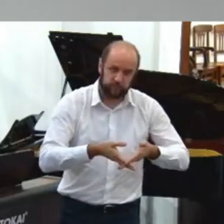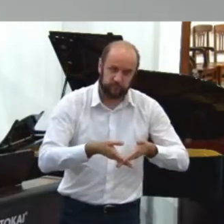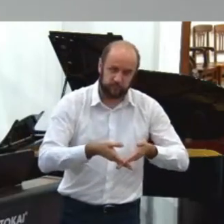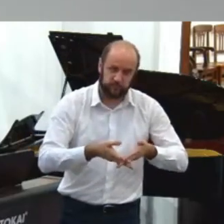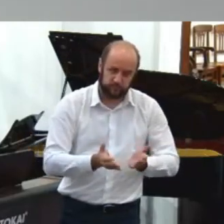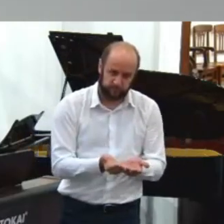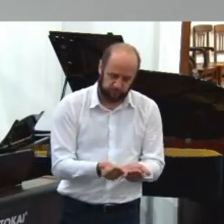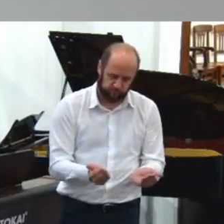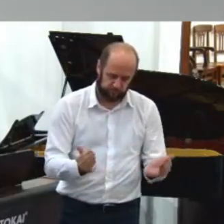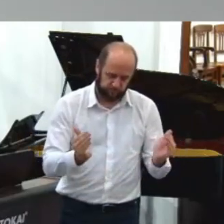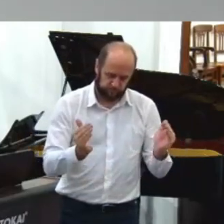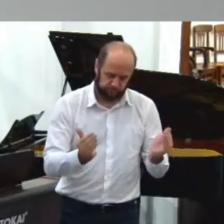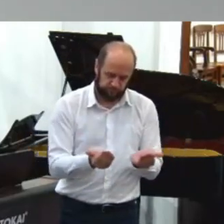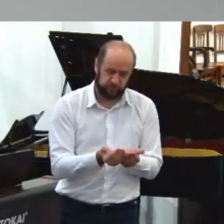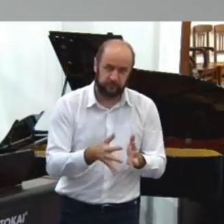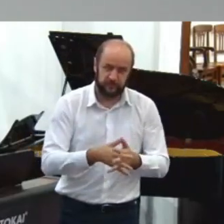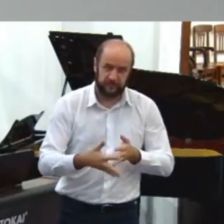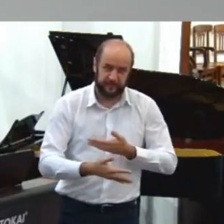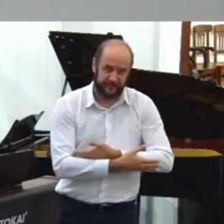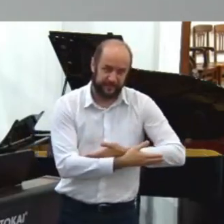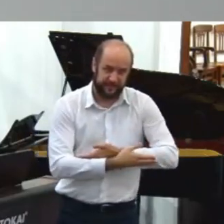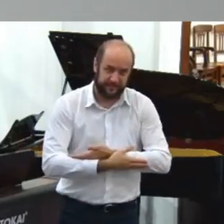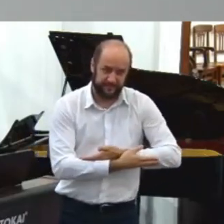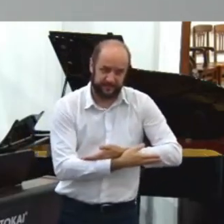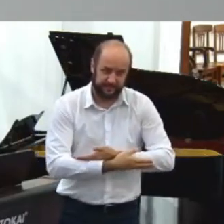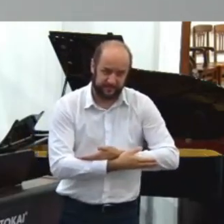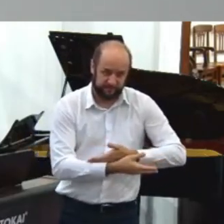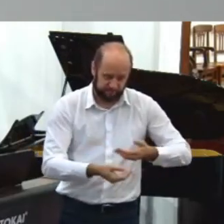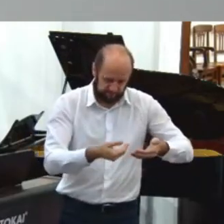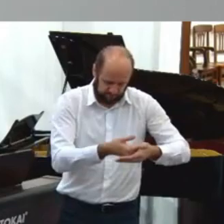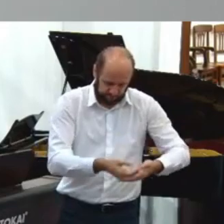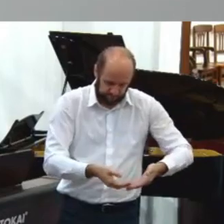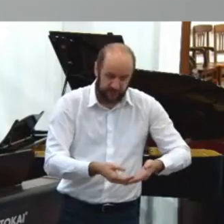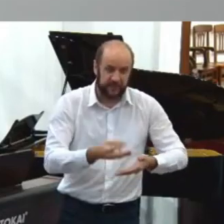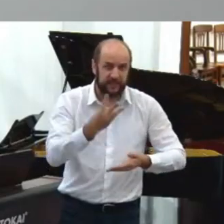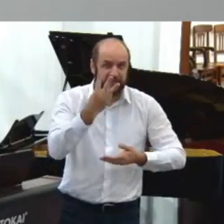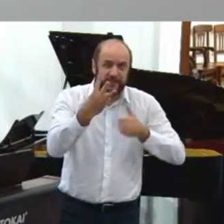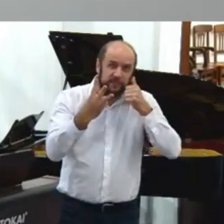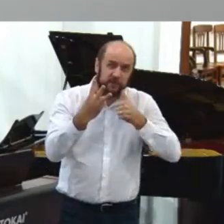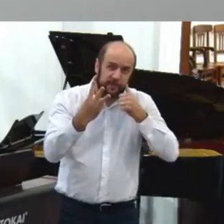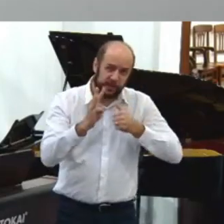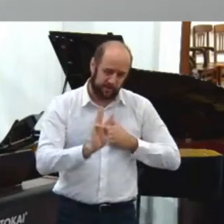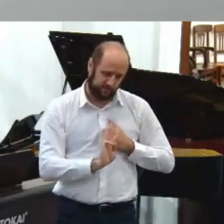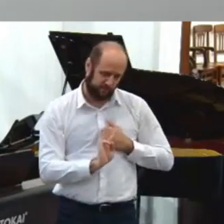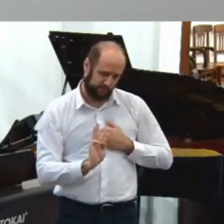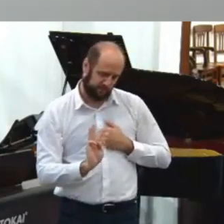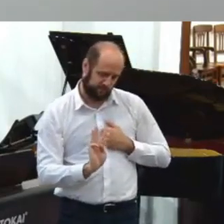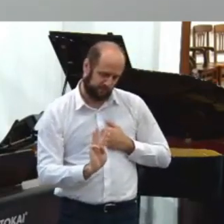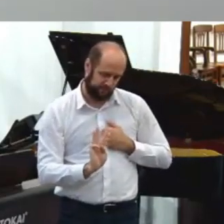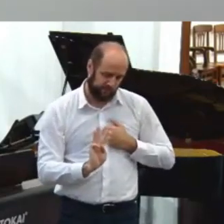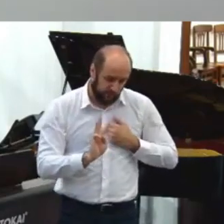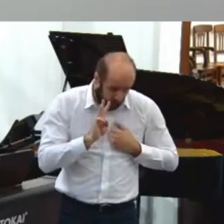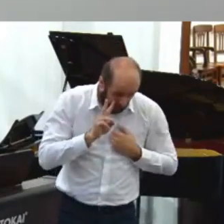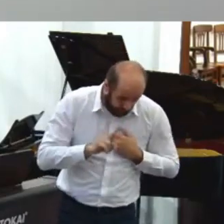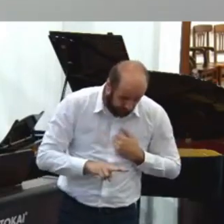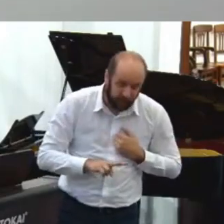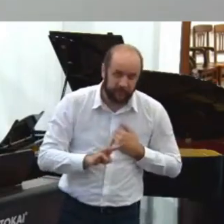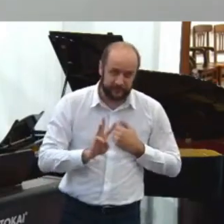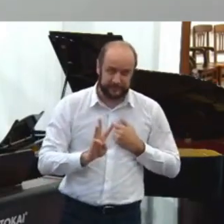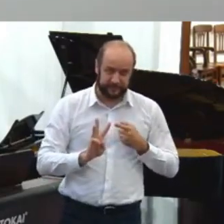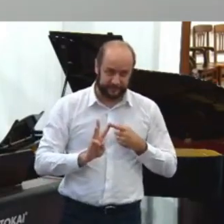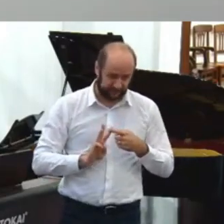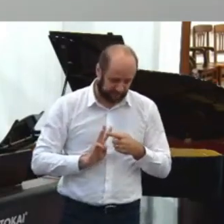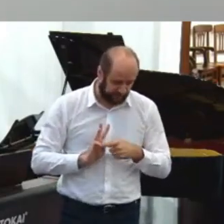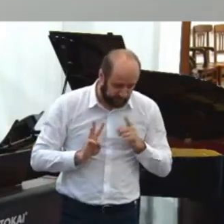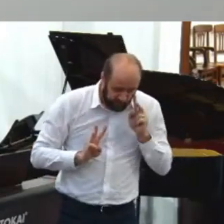dentro e 3 mulheres olhando para esta criança. Eu estou usando essa ilustração hoje